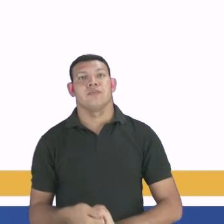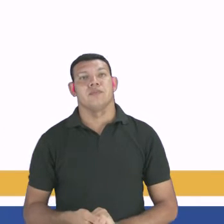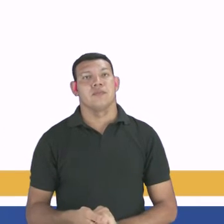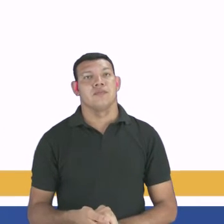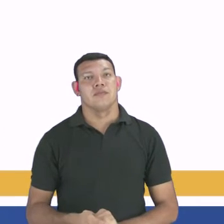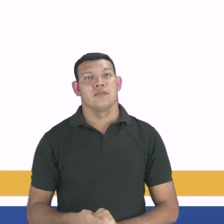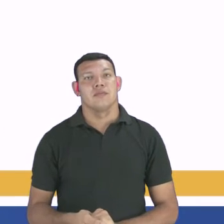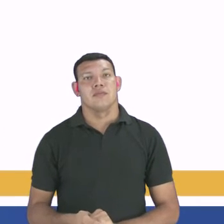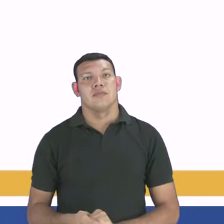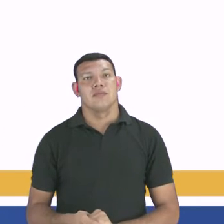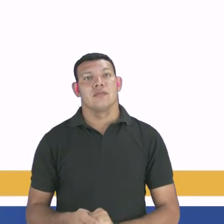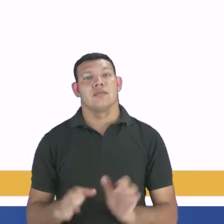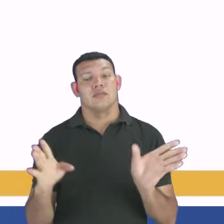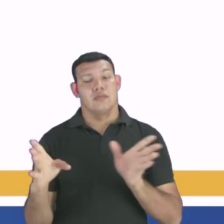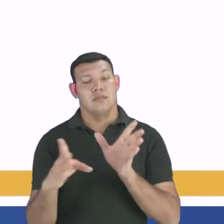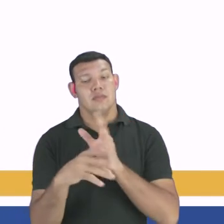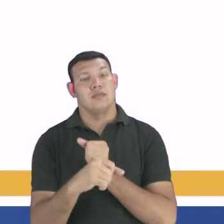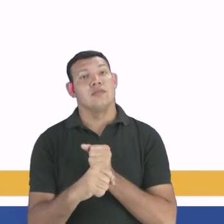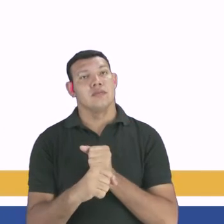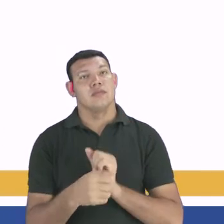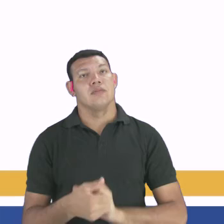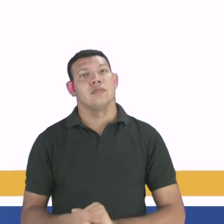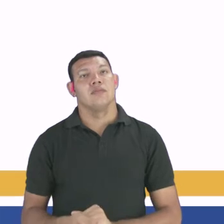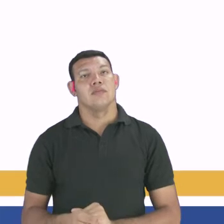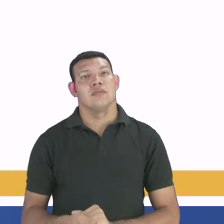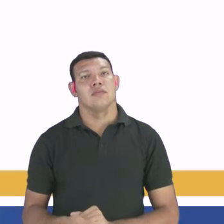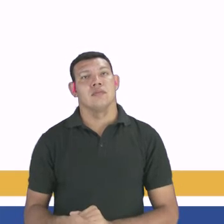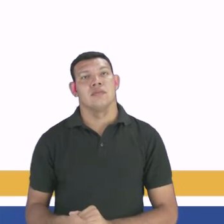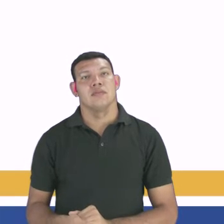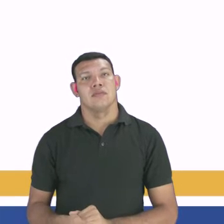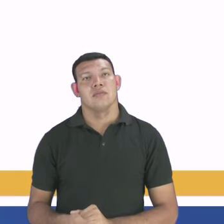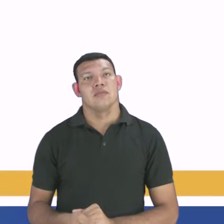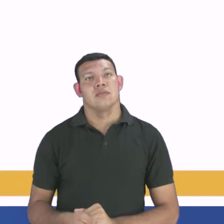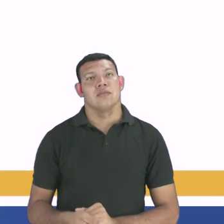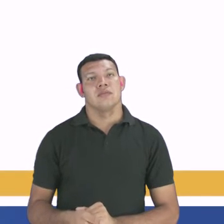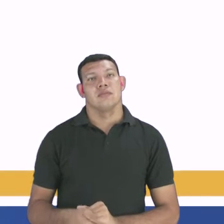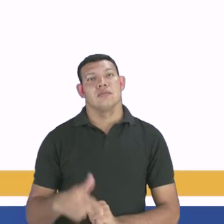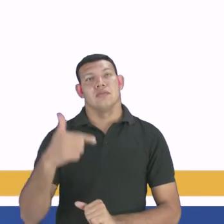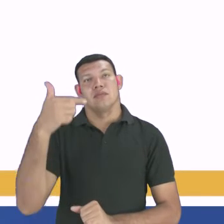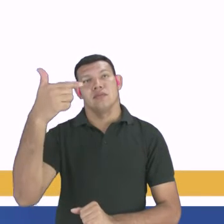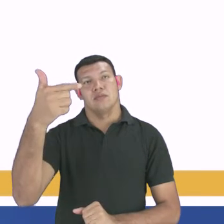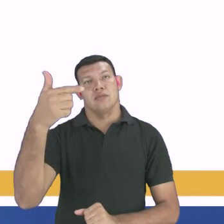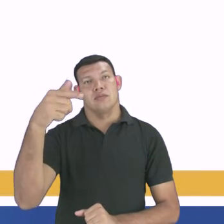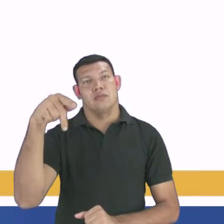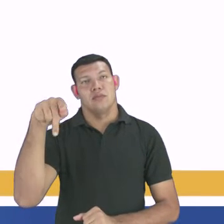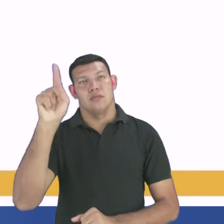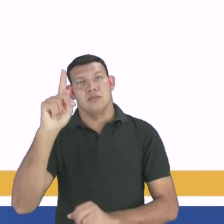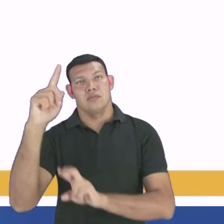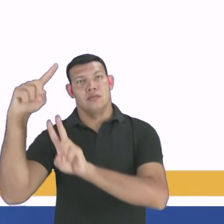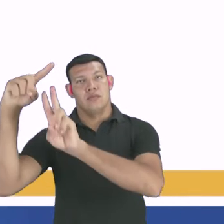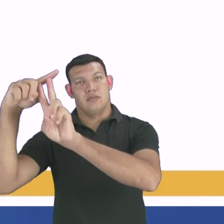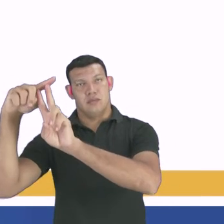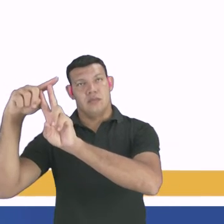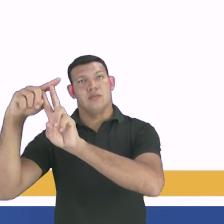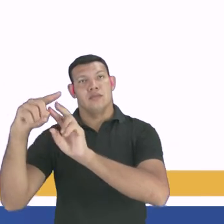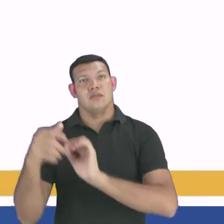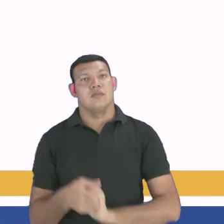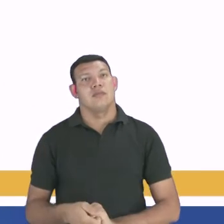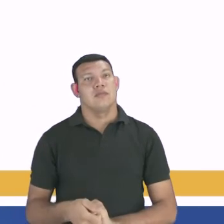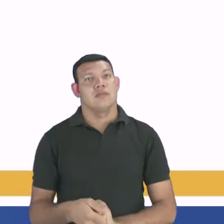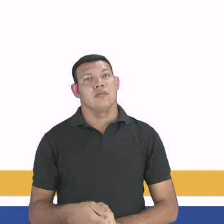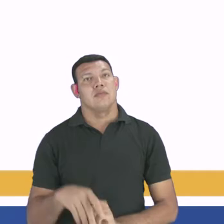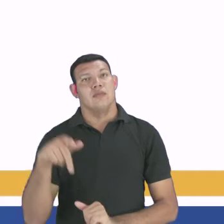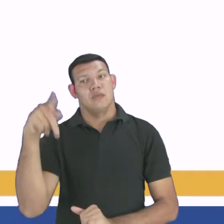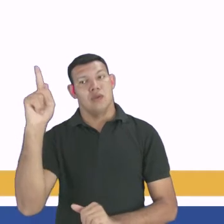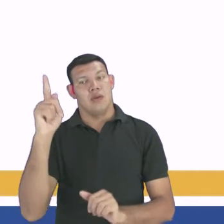combro quando eu adicionar ele é o ar mais 2K Oi e esse cara tem que pertencer os